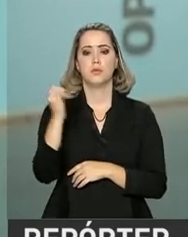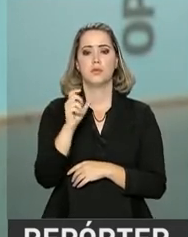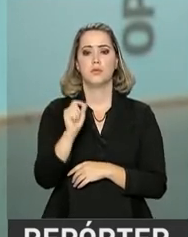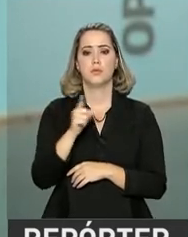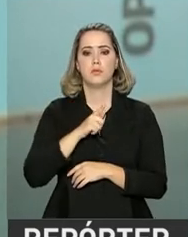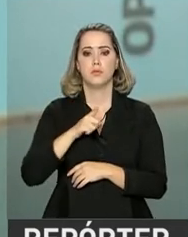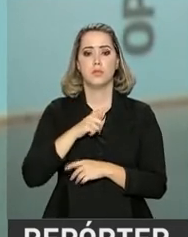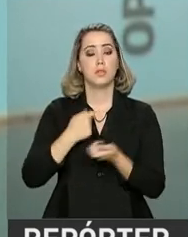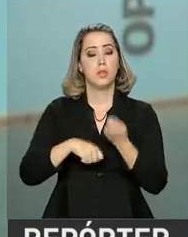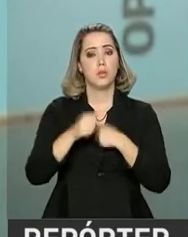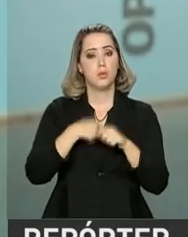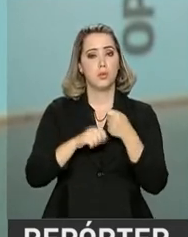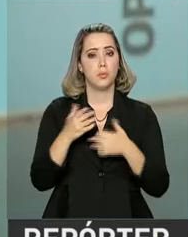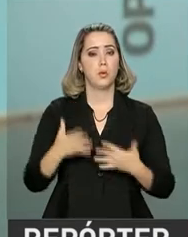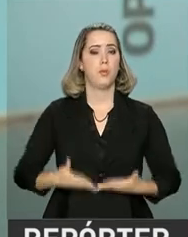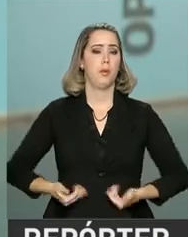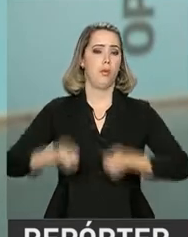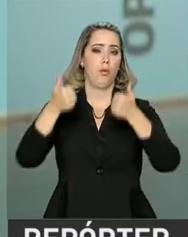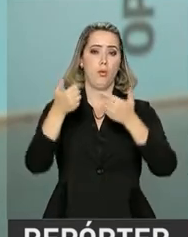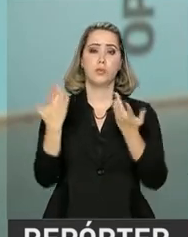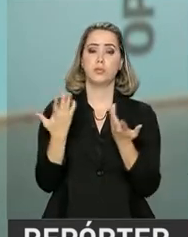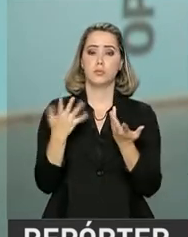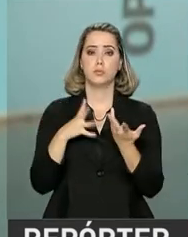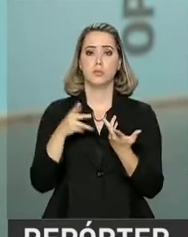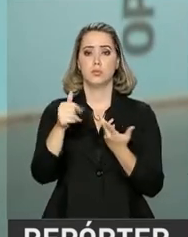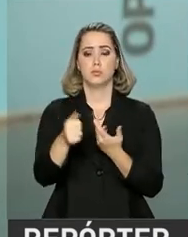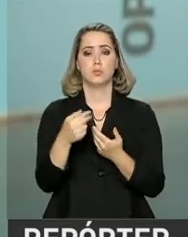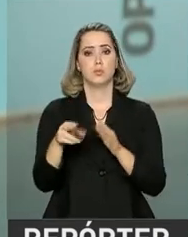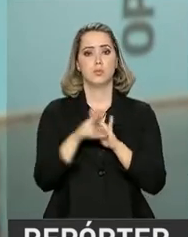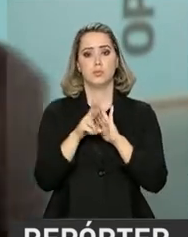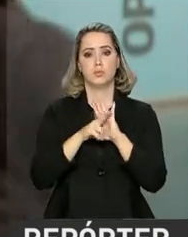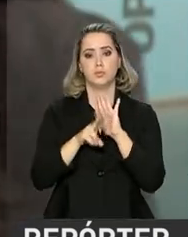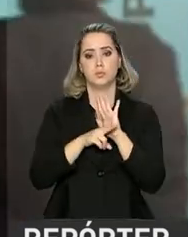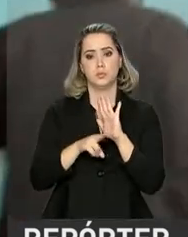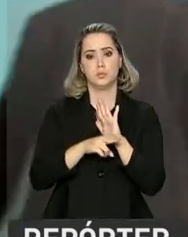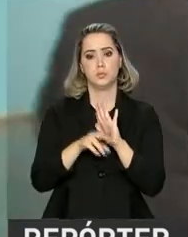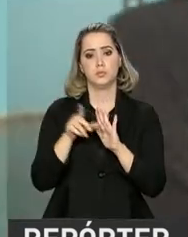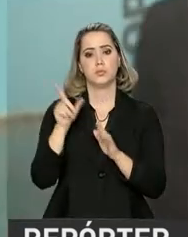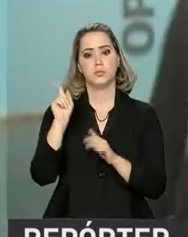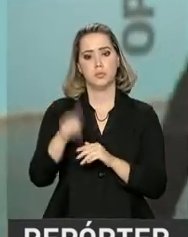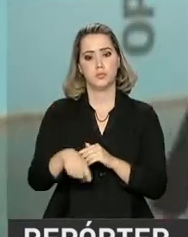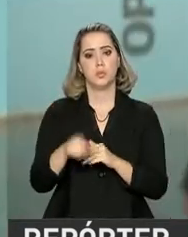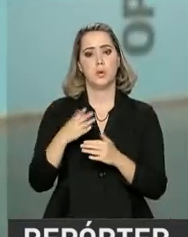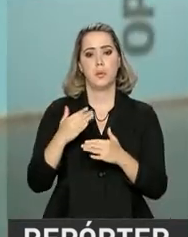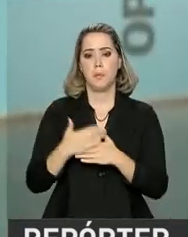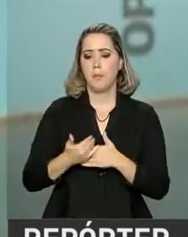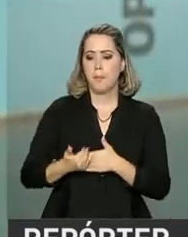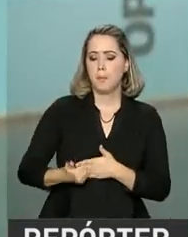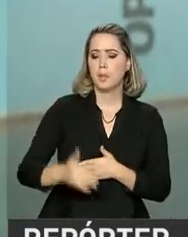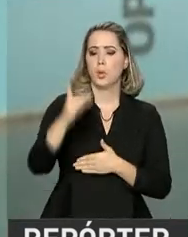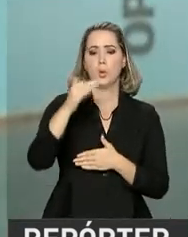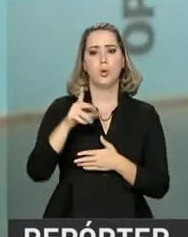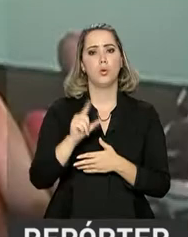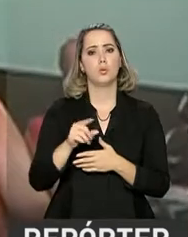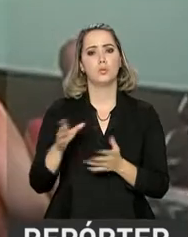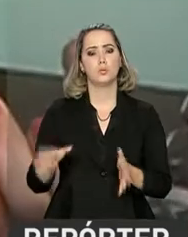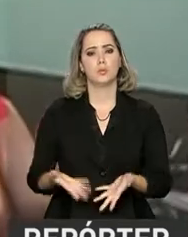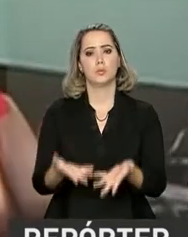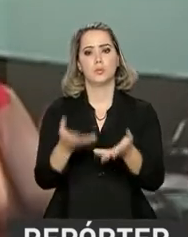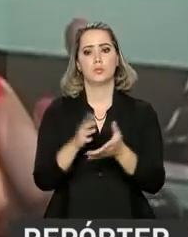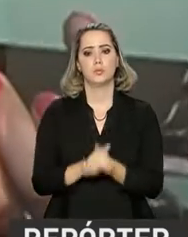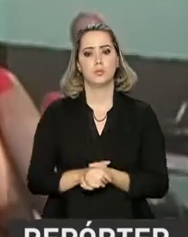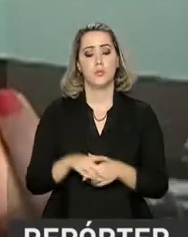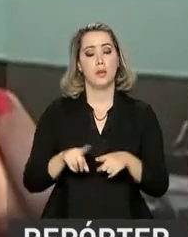o êxito econômico do governo, e todas essas reformas, sem dúvidas, vai alavancar o mercado. Mas